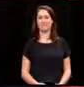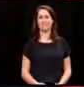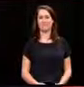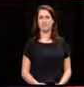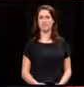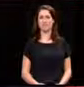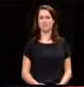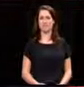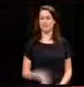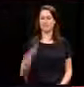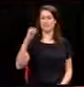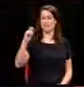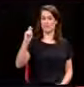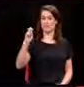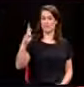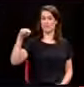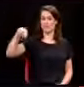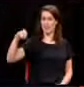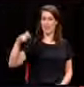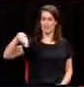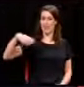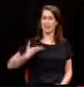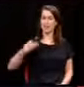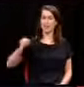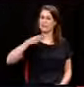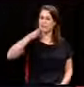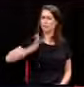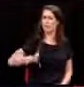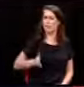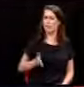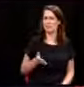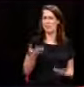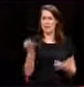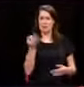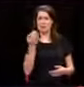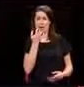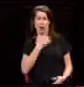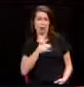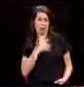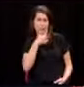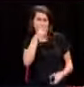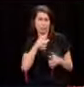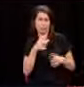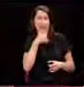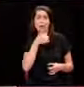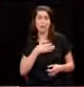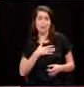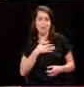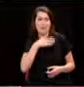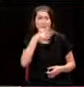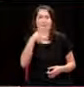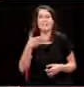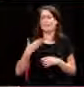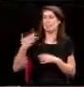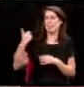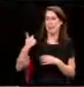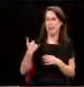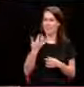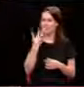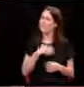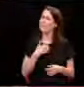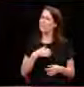Fernando, certamente com algum orgulho, com alguma emoção que ouvem também estas palavras. Sim. De benfiquistas, diga-se de passagem. Nós sabemos que a comunidade surda